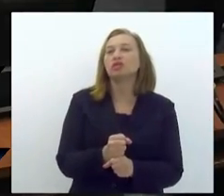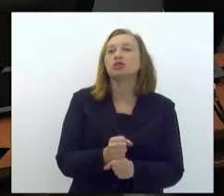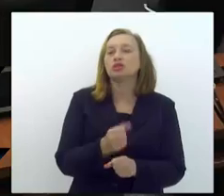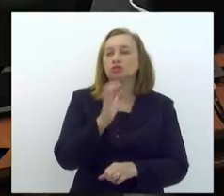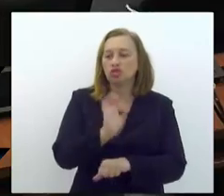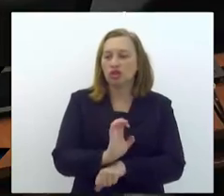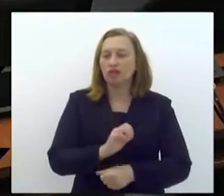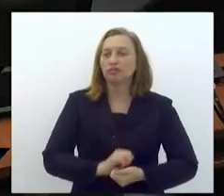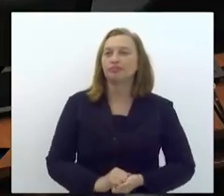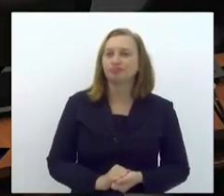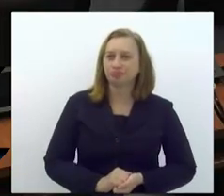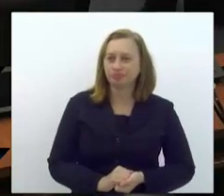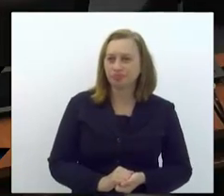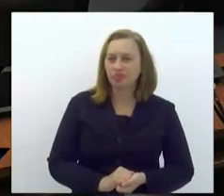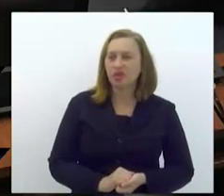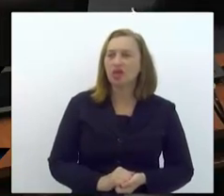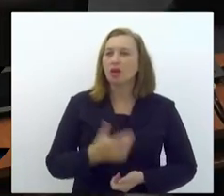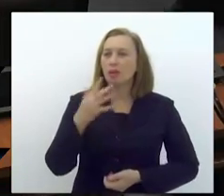favor